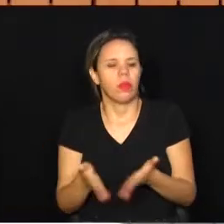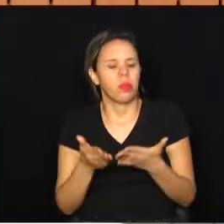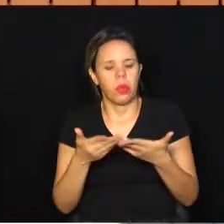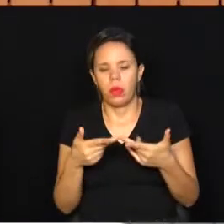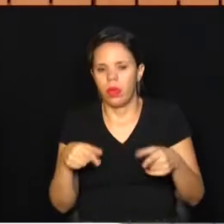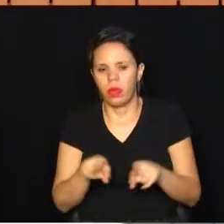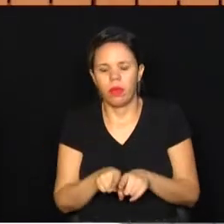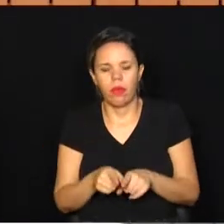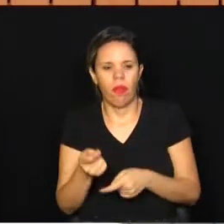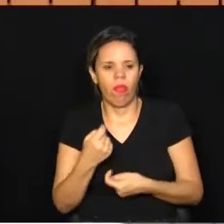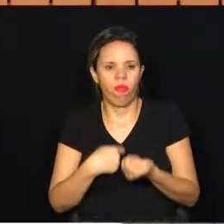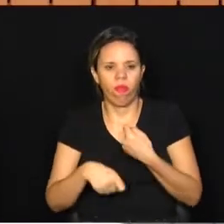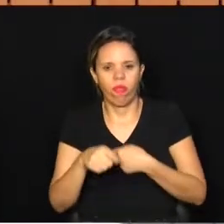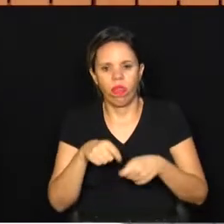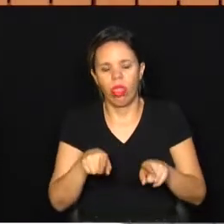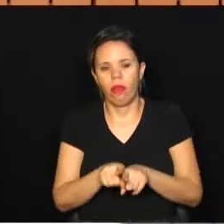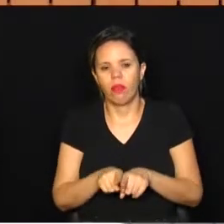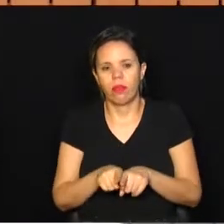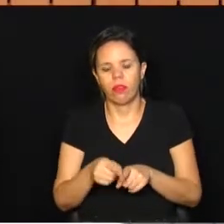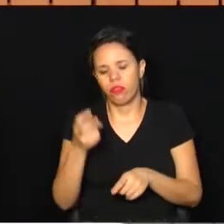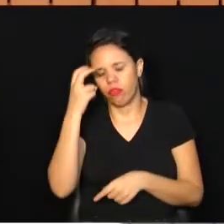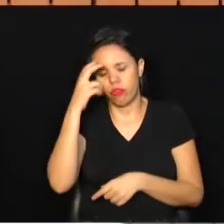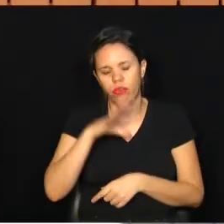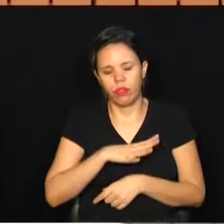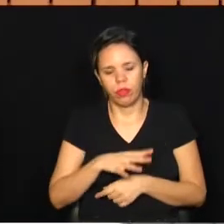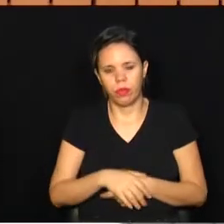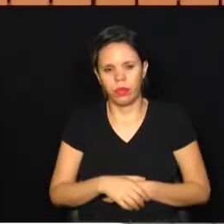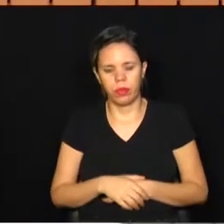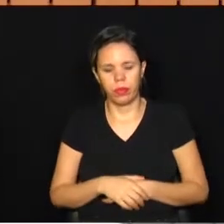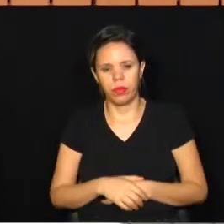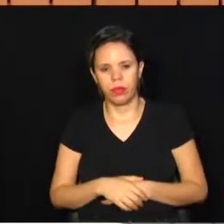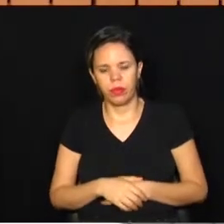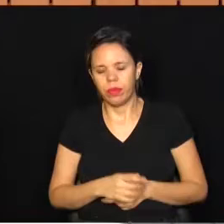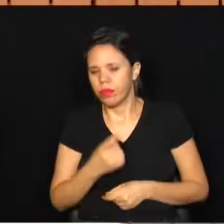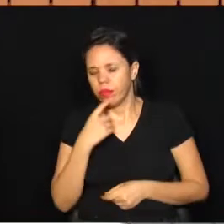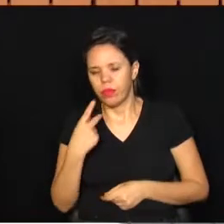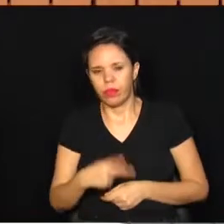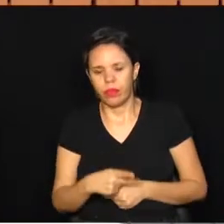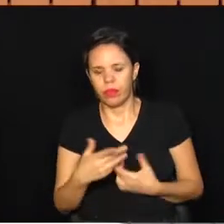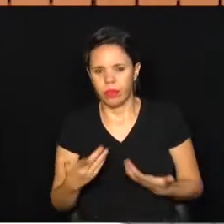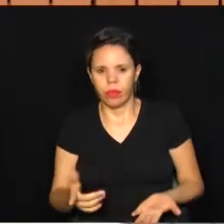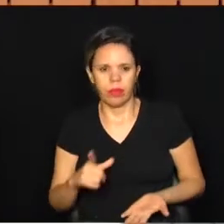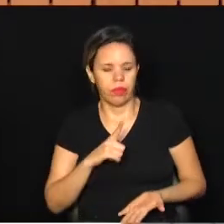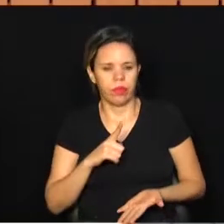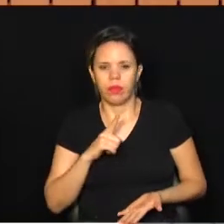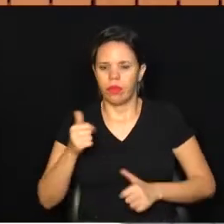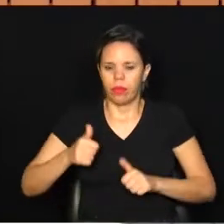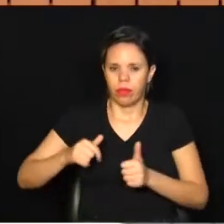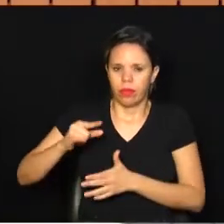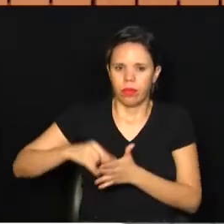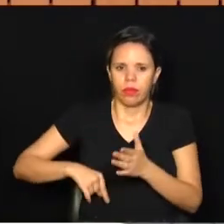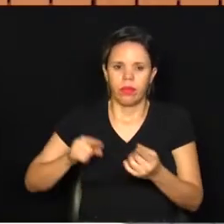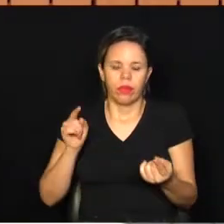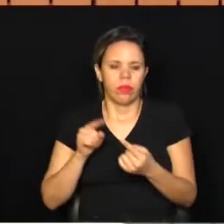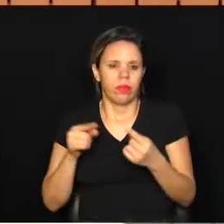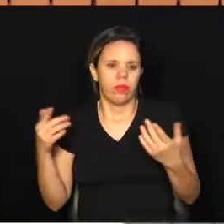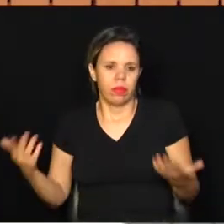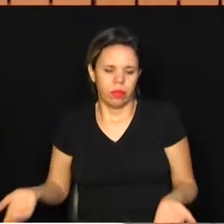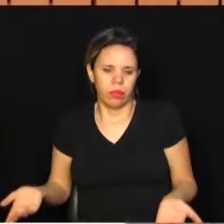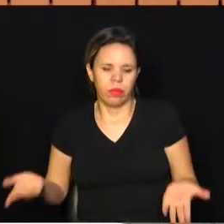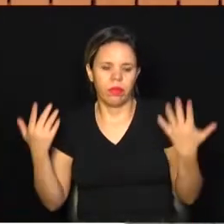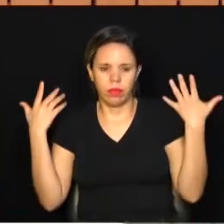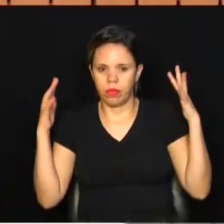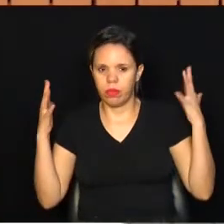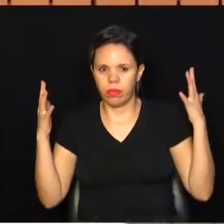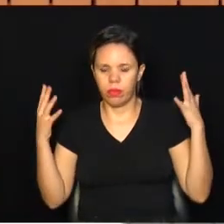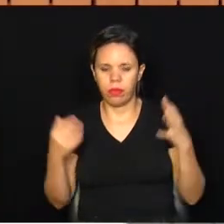sociais, econômicas e culturais da cidade? Em Campinas, temos um diagnóstico nesse sentido e